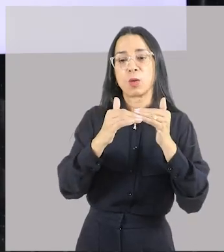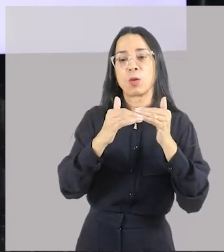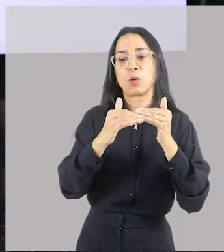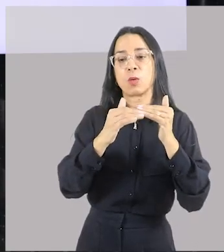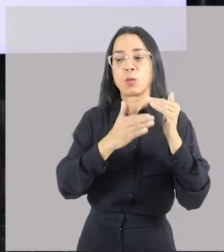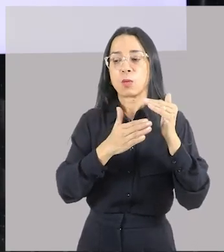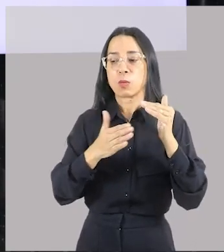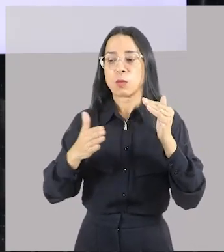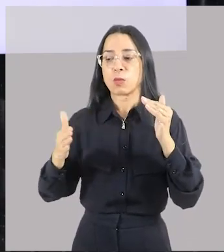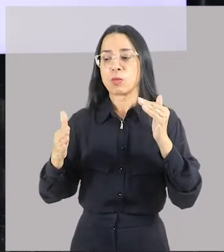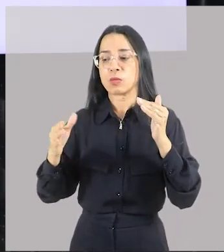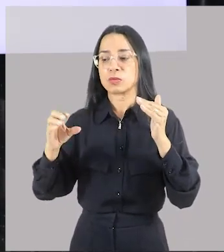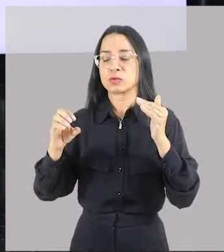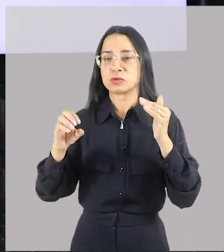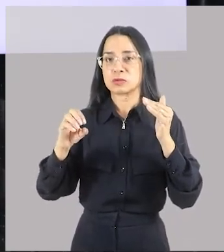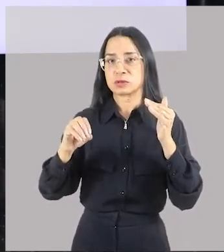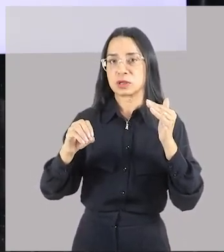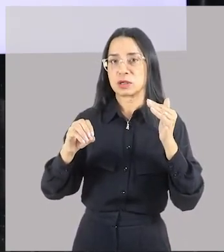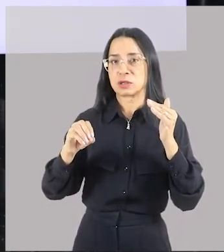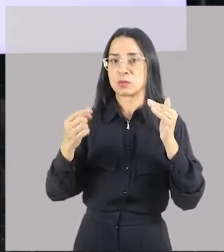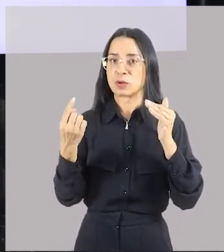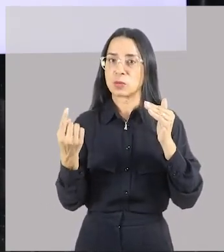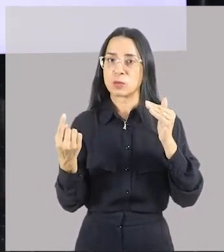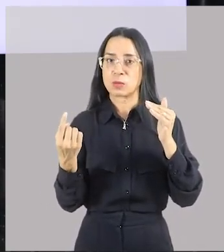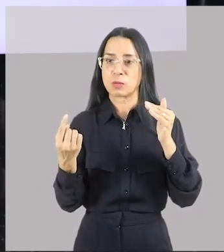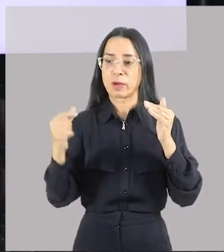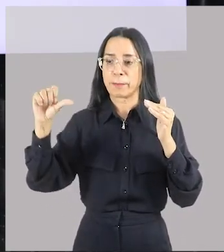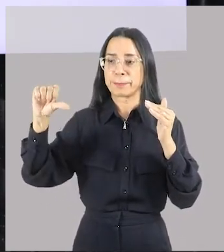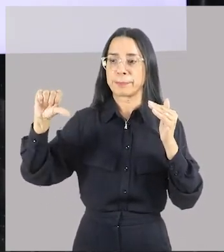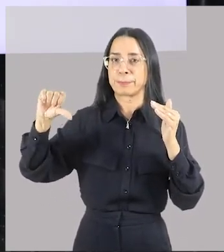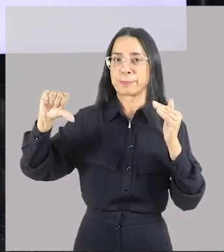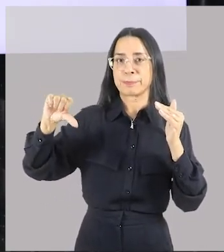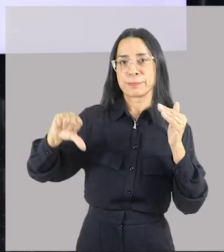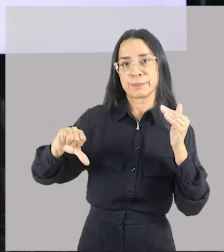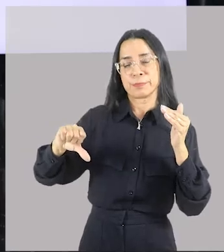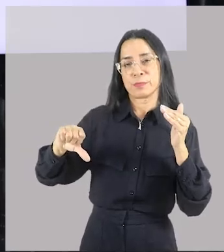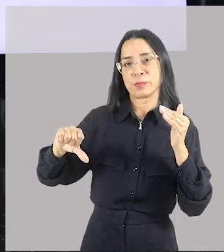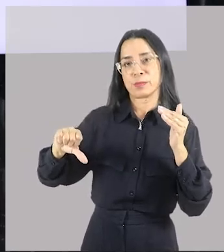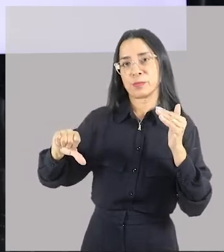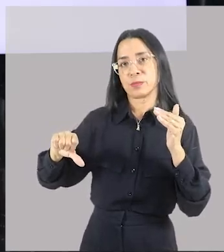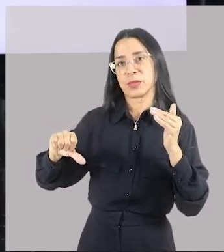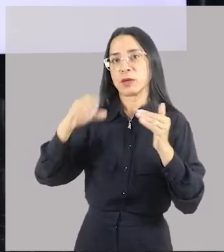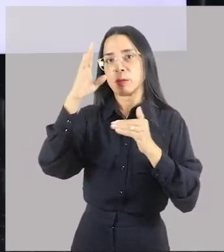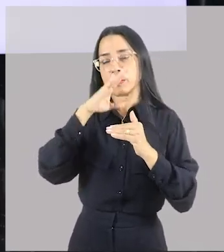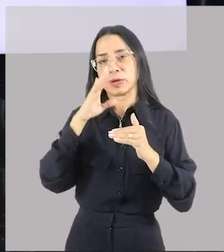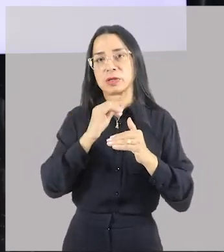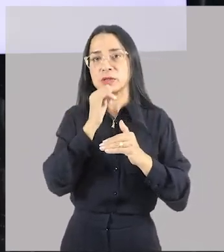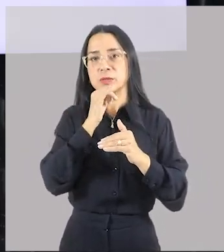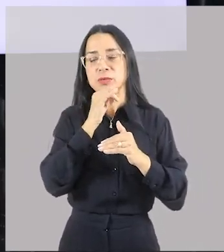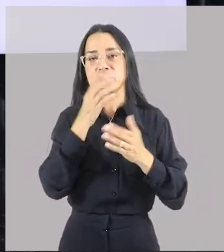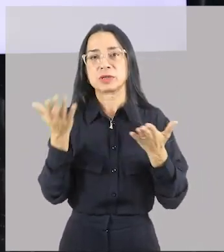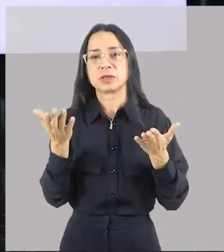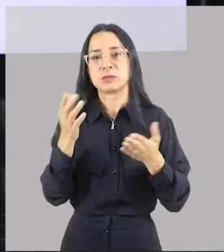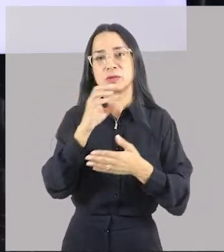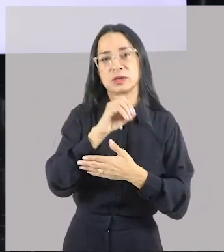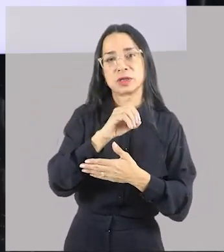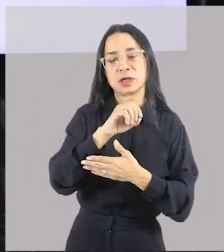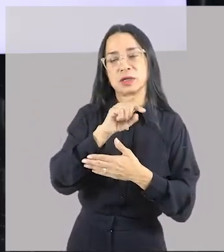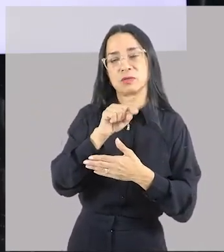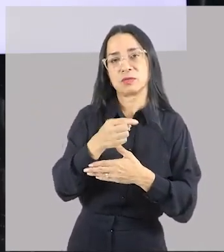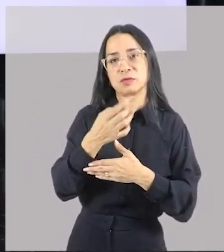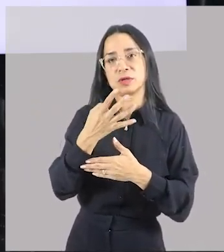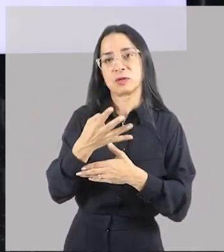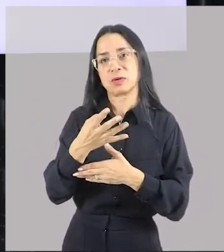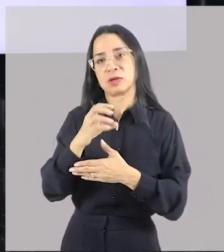longe de 0 e mais próximo de 1, vai piorando. Então, o Brasil, por exemplo, o Brasil geralmente fica entre 0,4